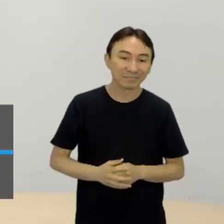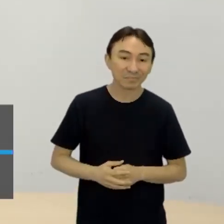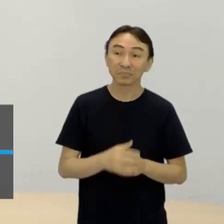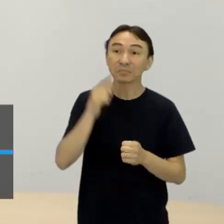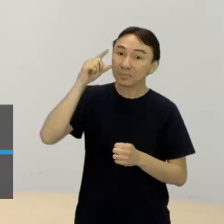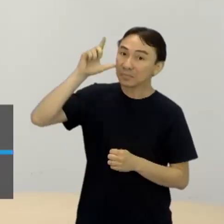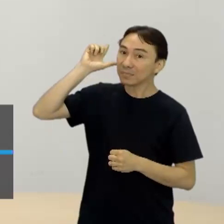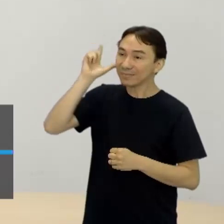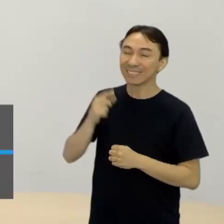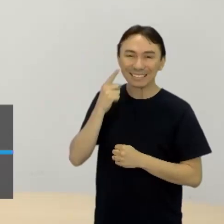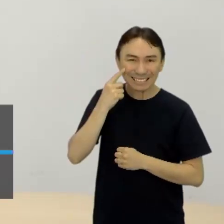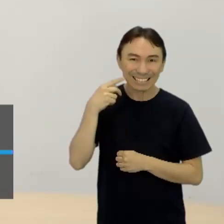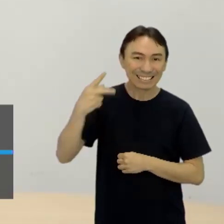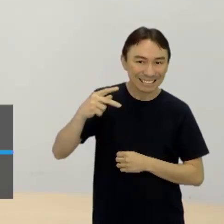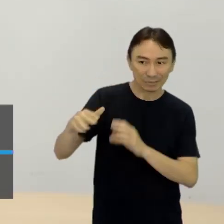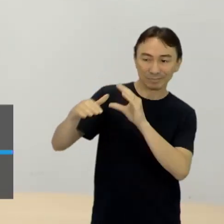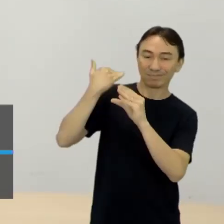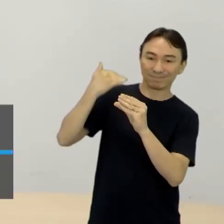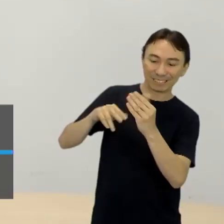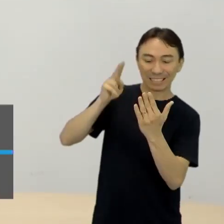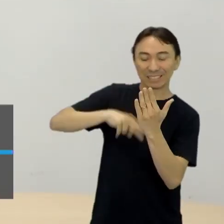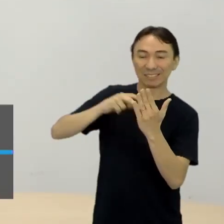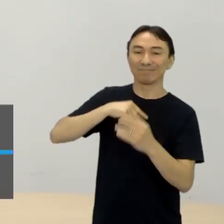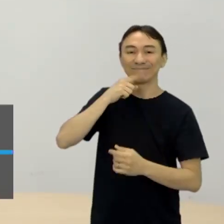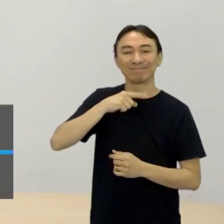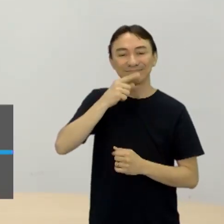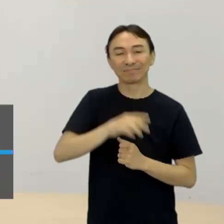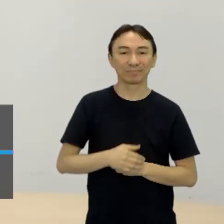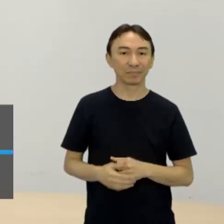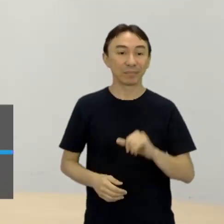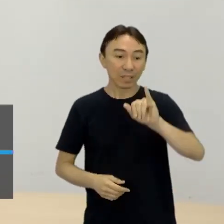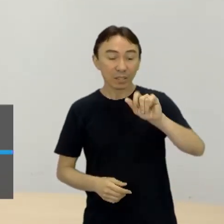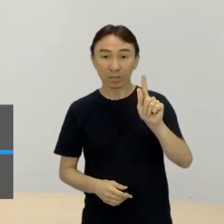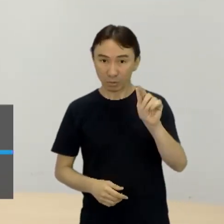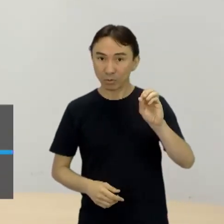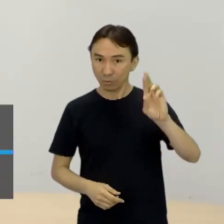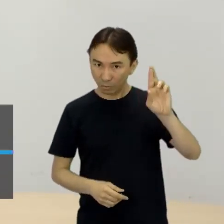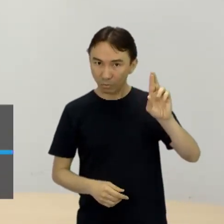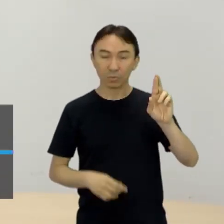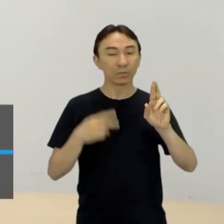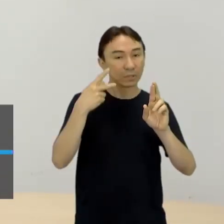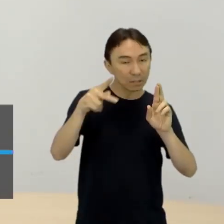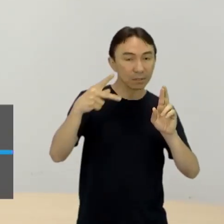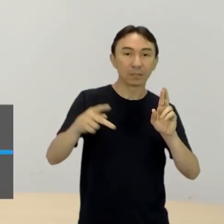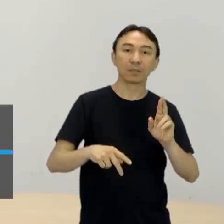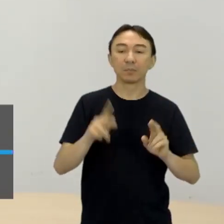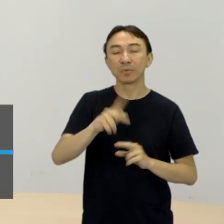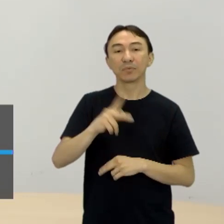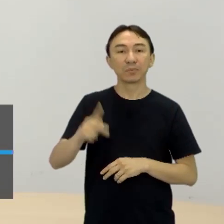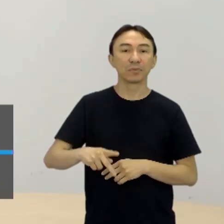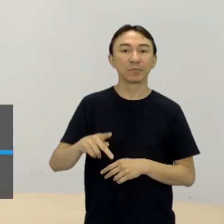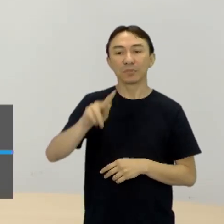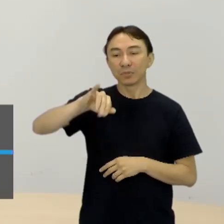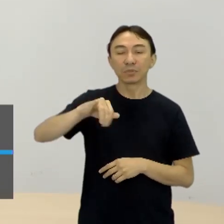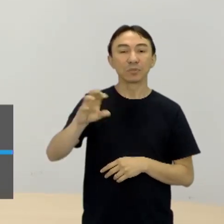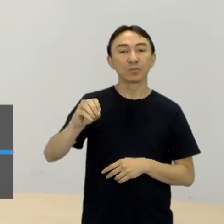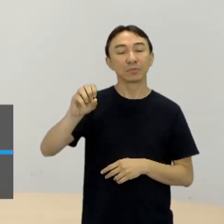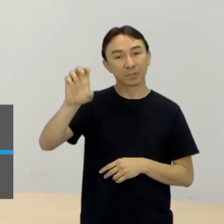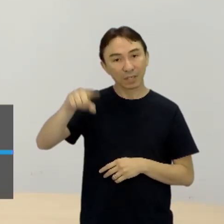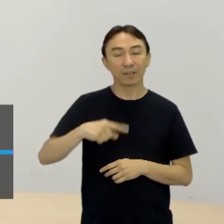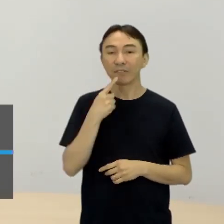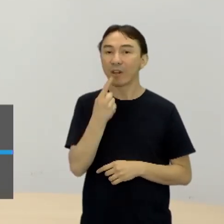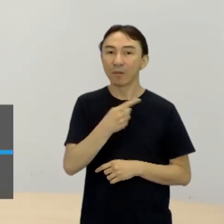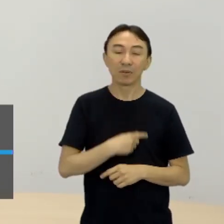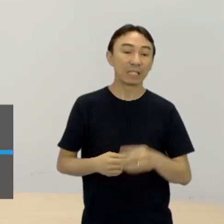muito obrigada, Regina. Bom, o Igor, que está com o professor José Neres, ele está dizendo 32, 94 e